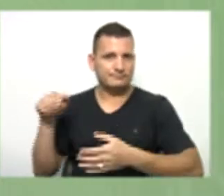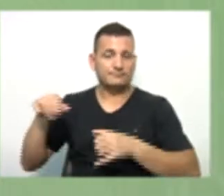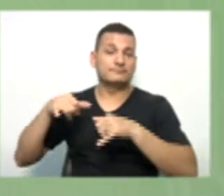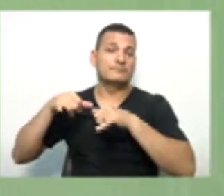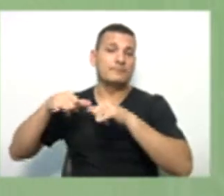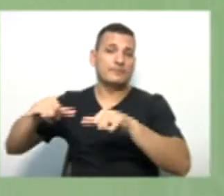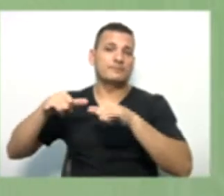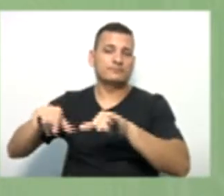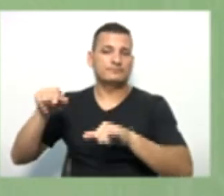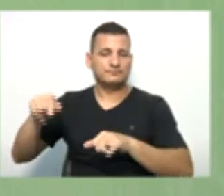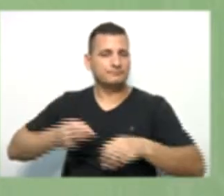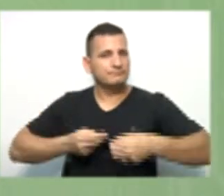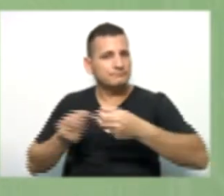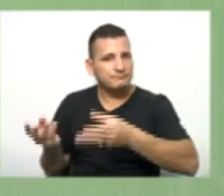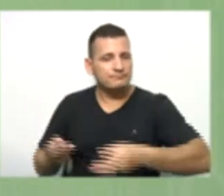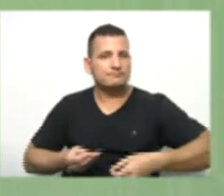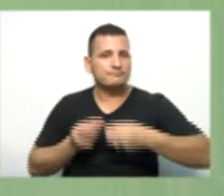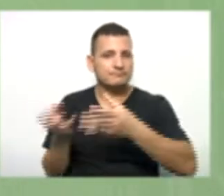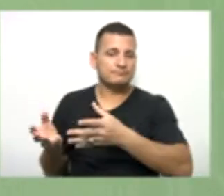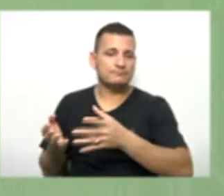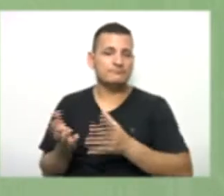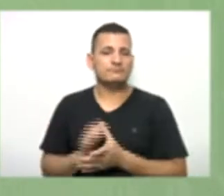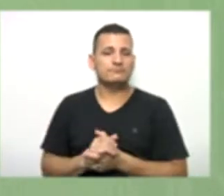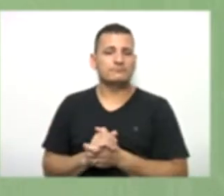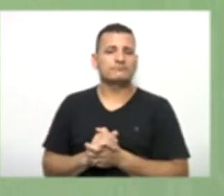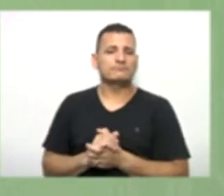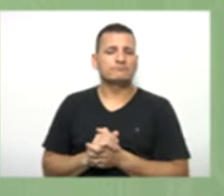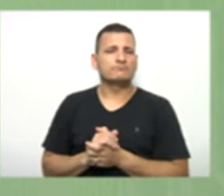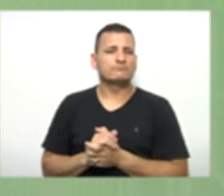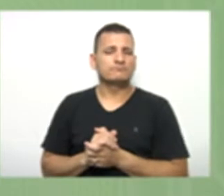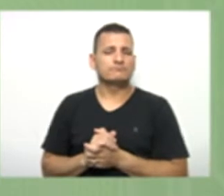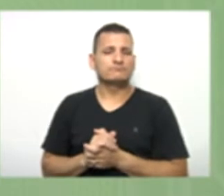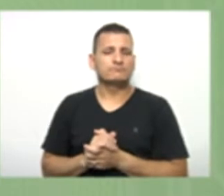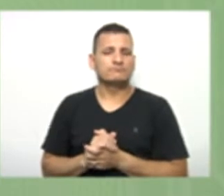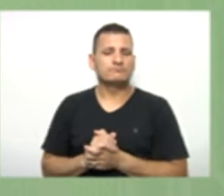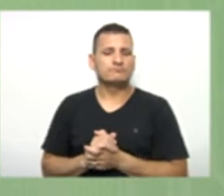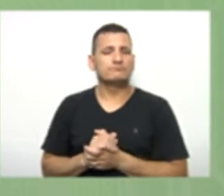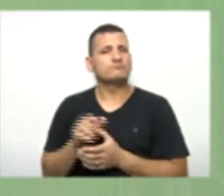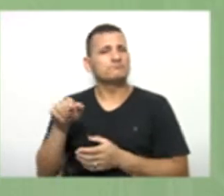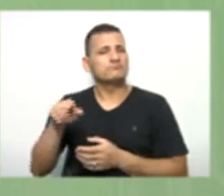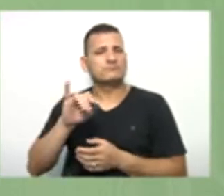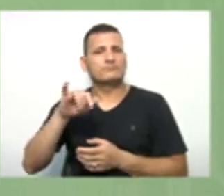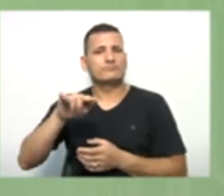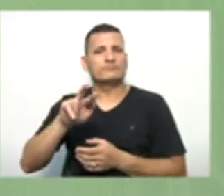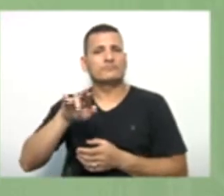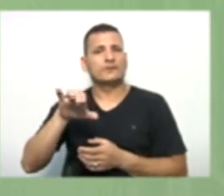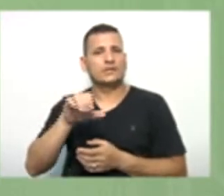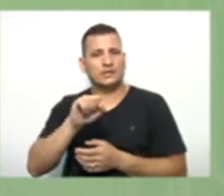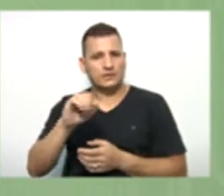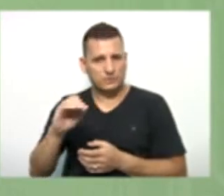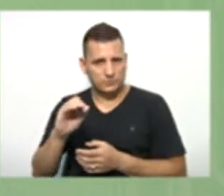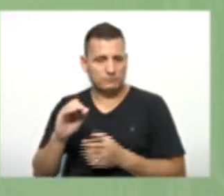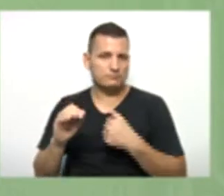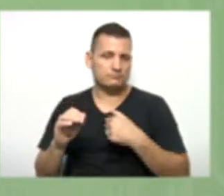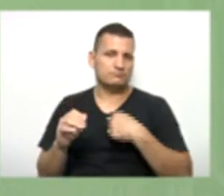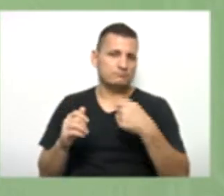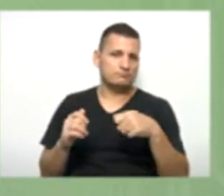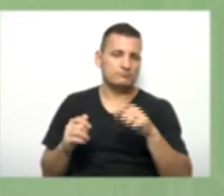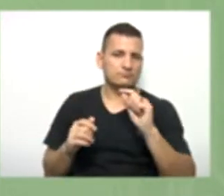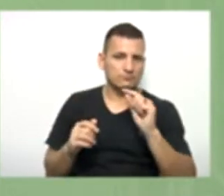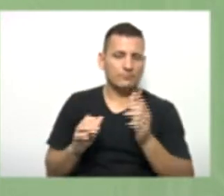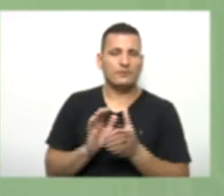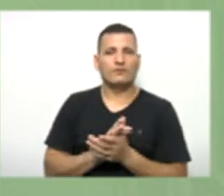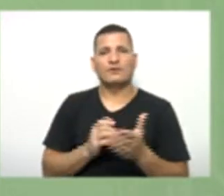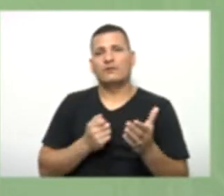frutas. Tá, para mim gerar esse ingresso, são necessários o quê? São necessários despesas. Eu vou precisar